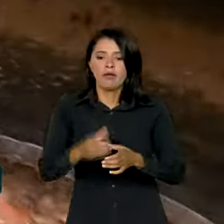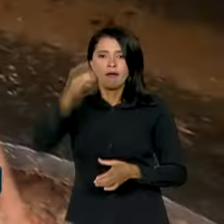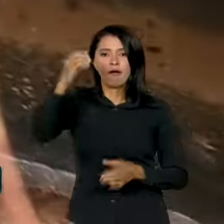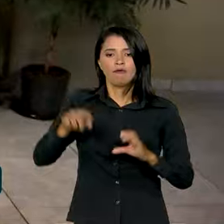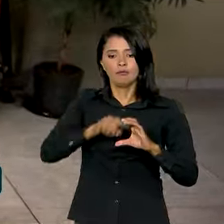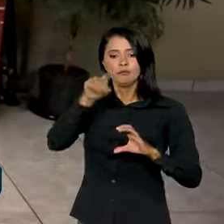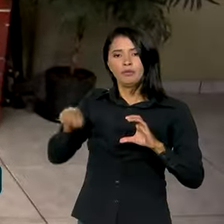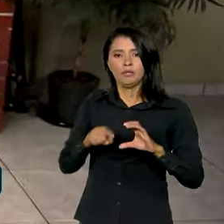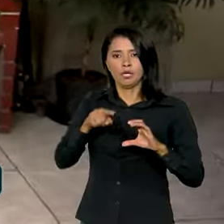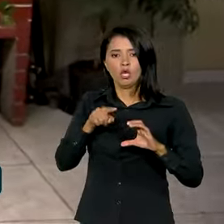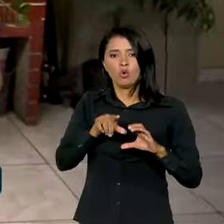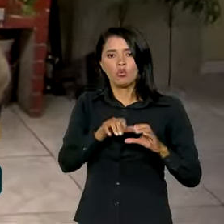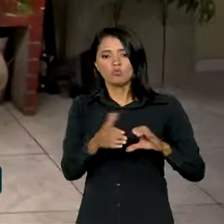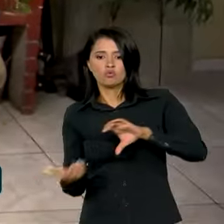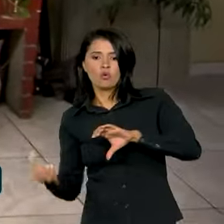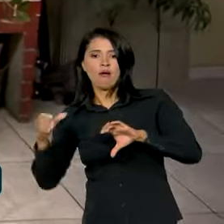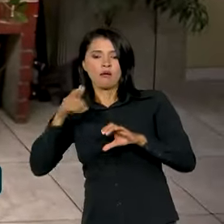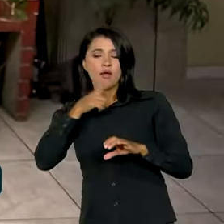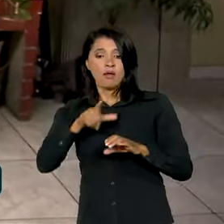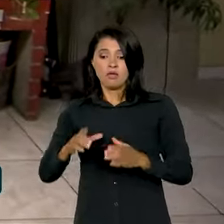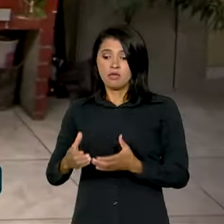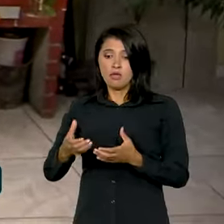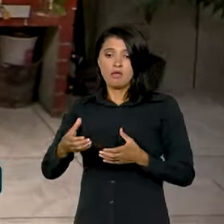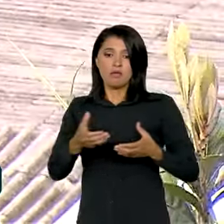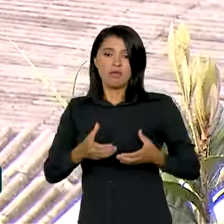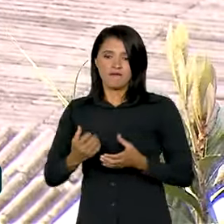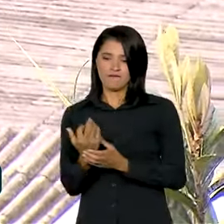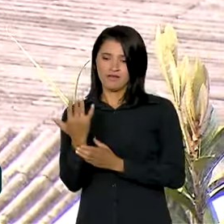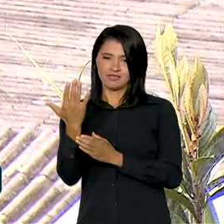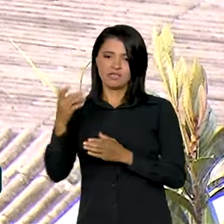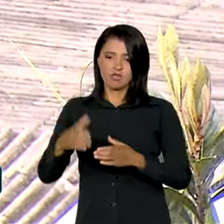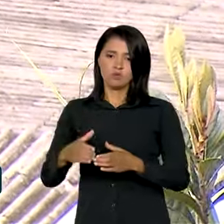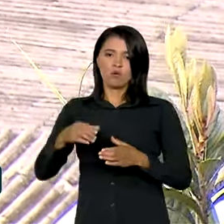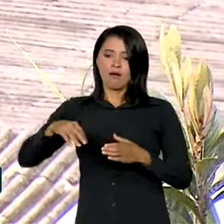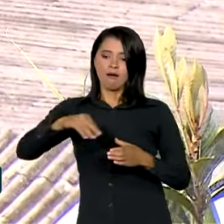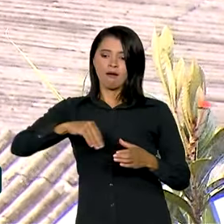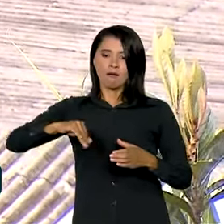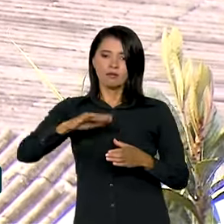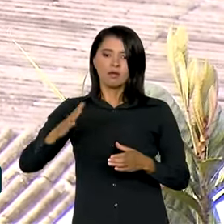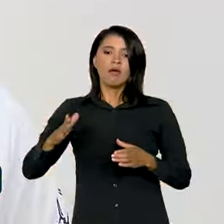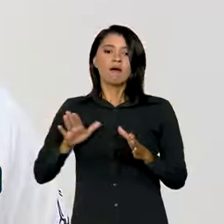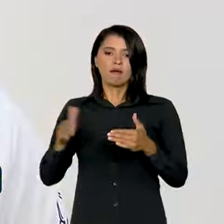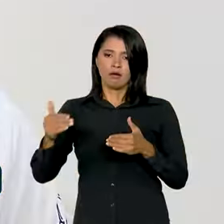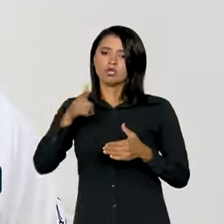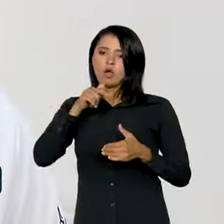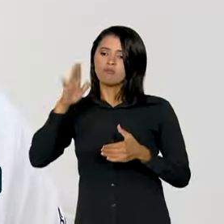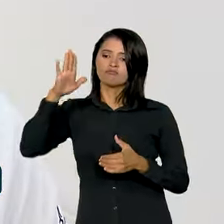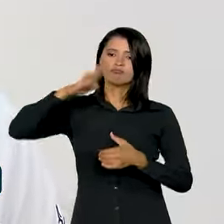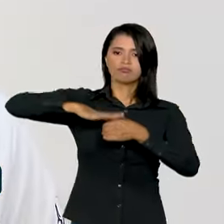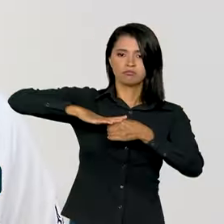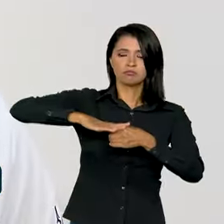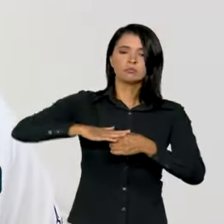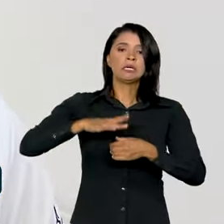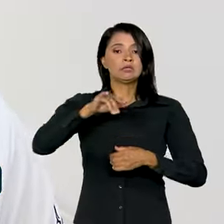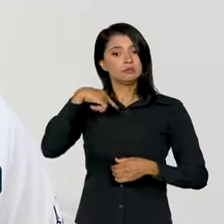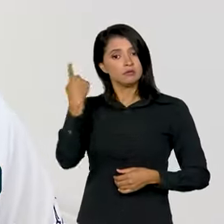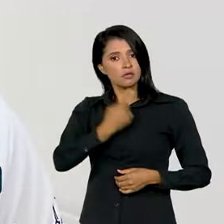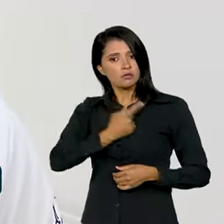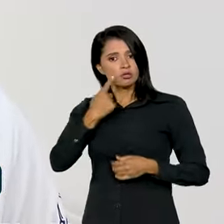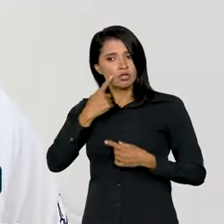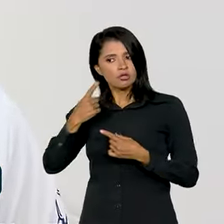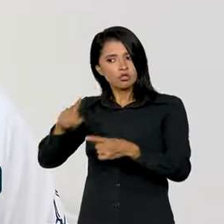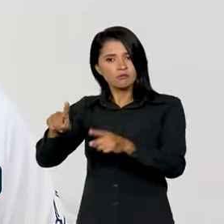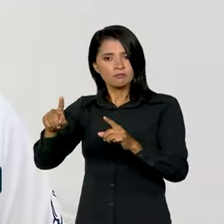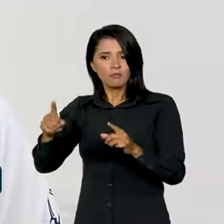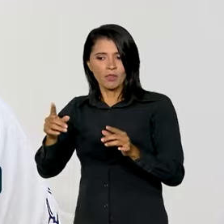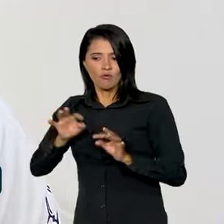pneus e coloque areia nos vasinhos de planta e tampe a caixa d'água se a gente combater os focos de mosquito